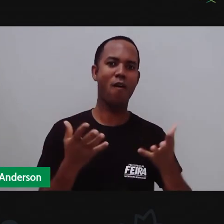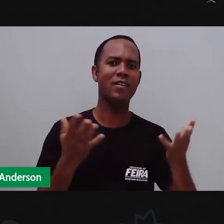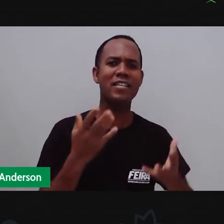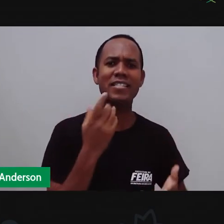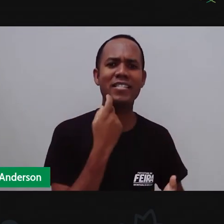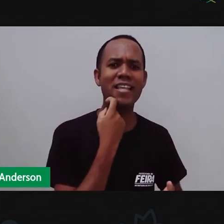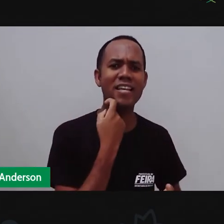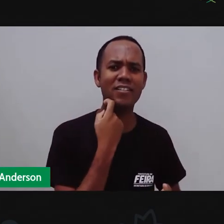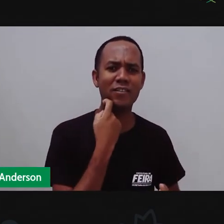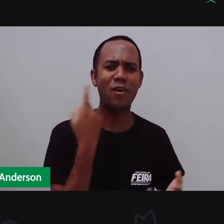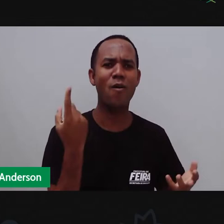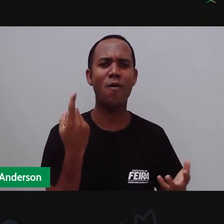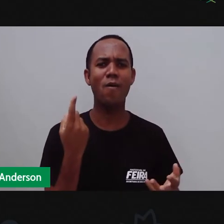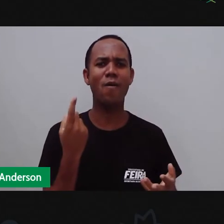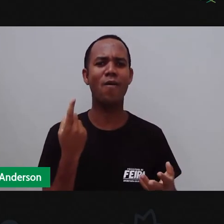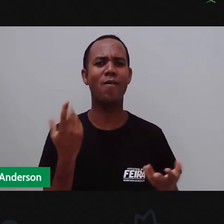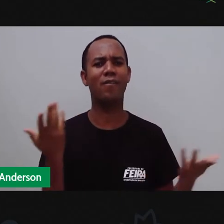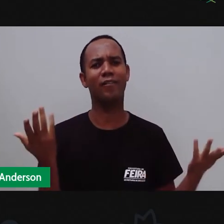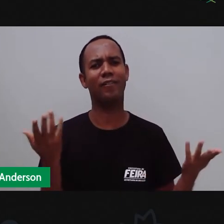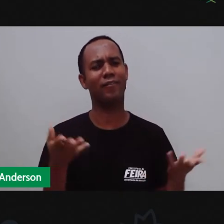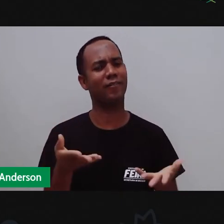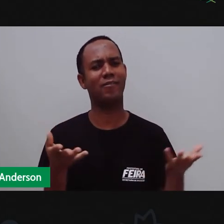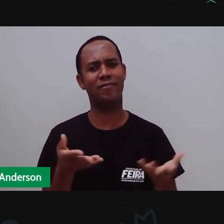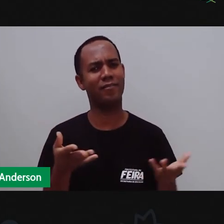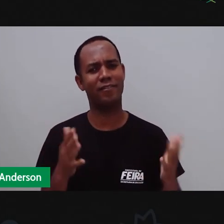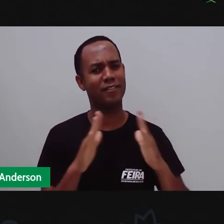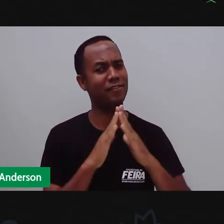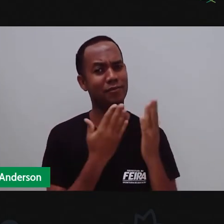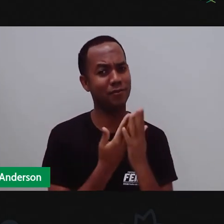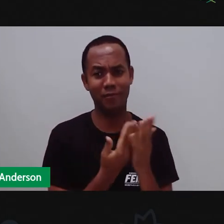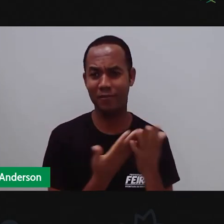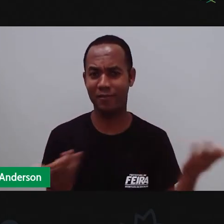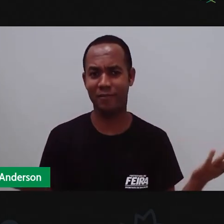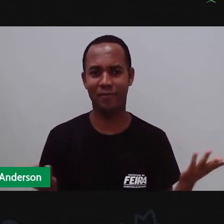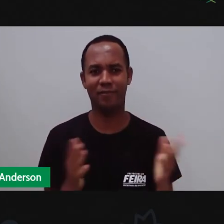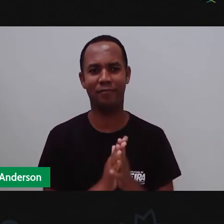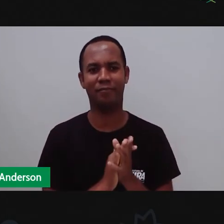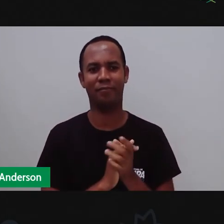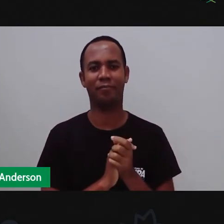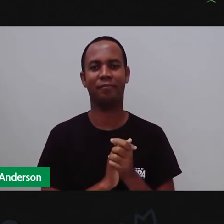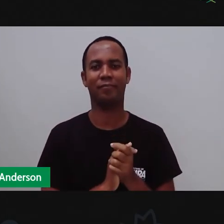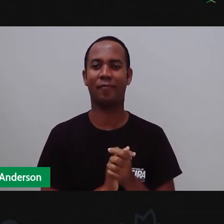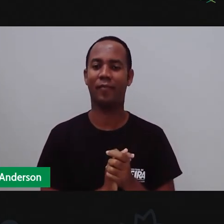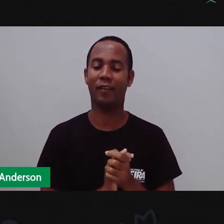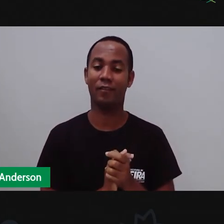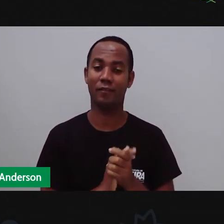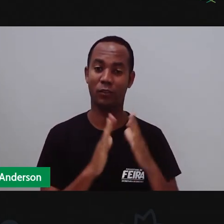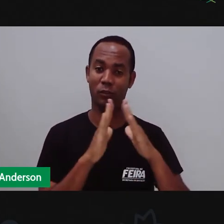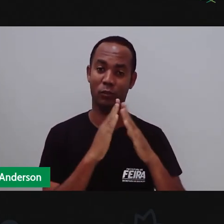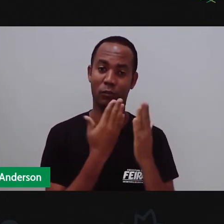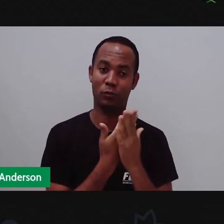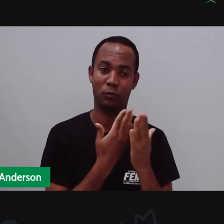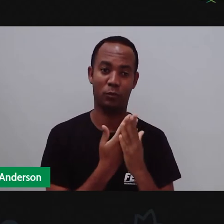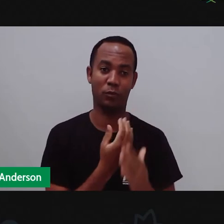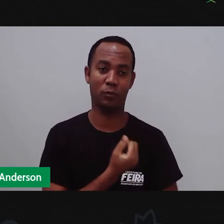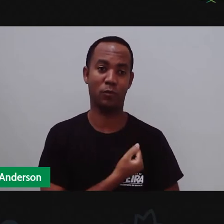E sextou com qualidade, sextou aqui com Pró Maria e Anderson, né? Mais uma aula, nossa aula de